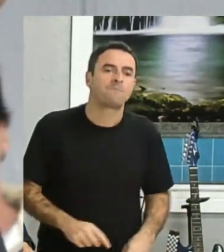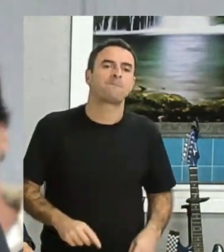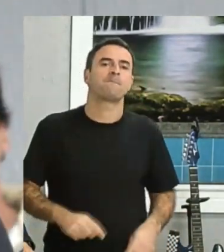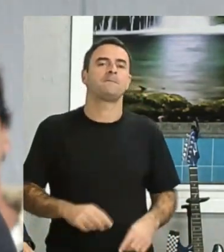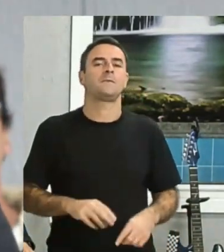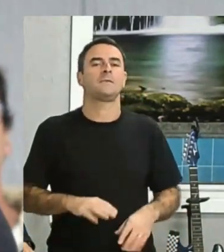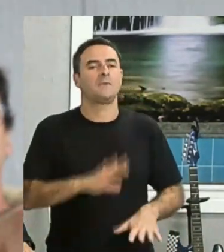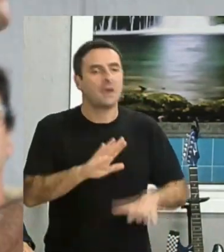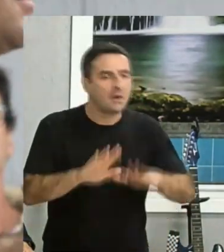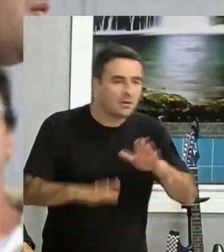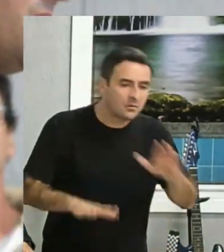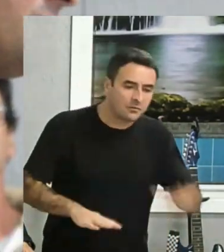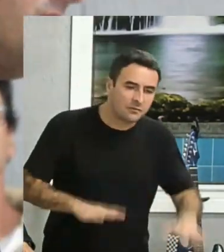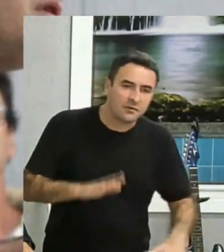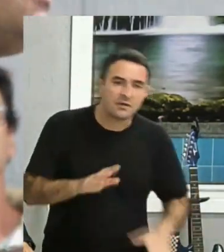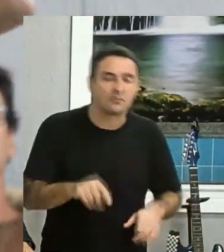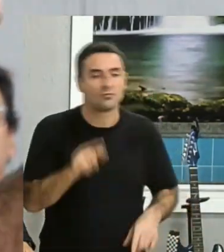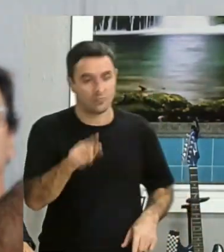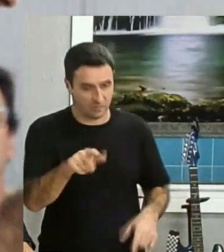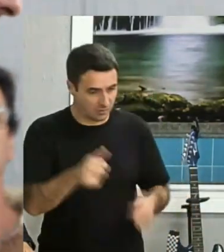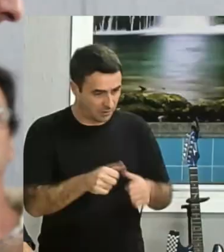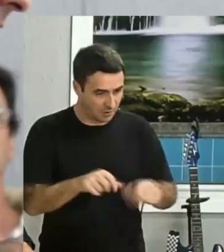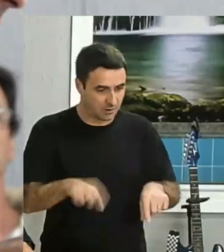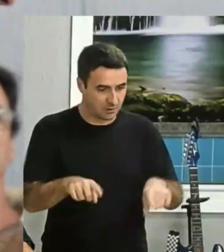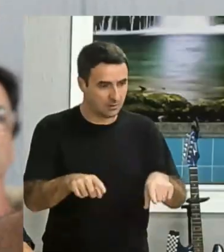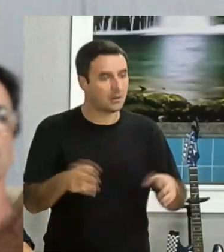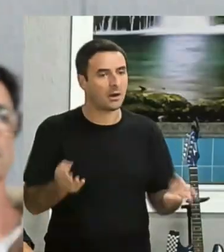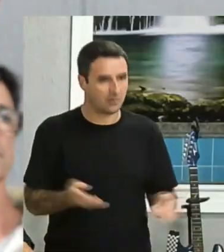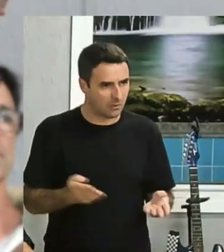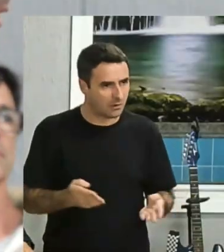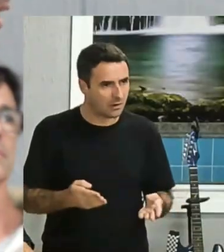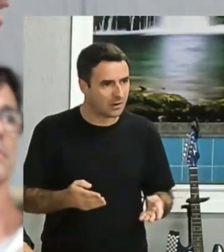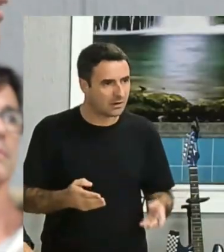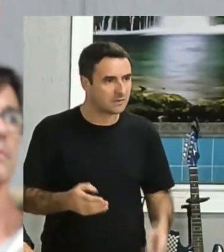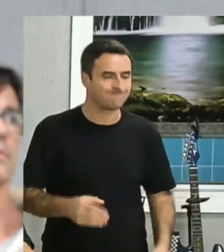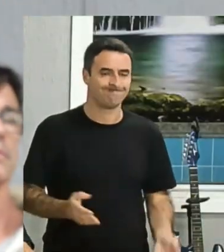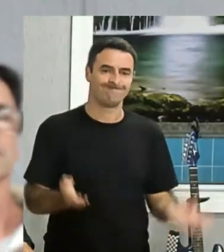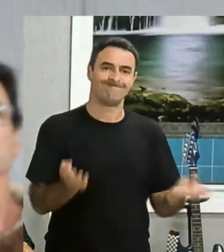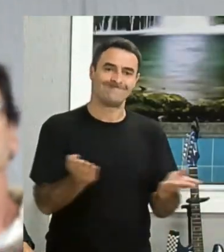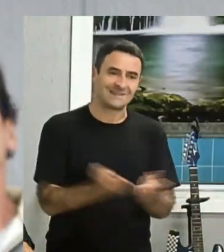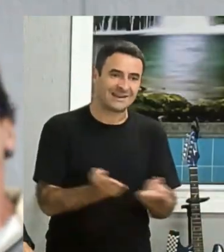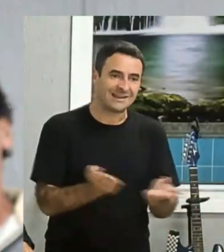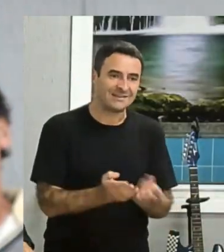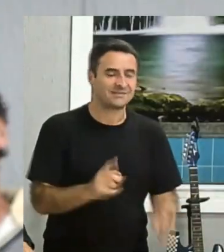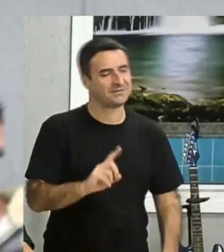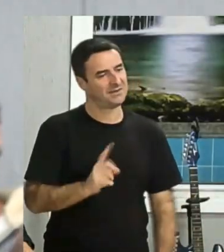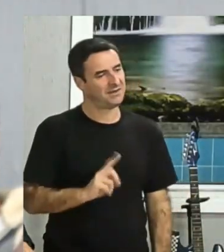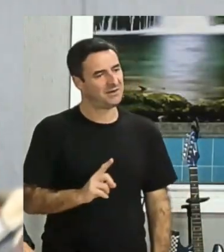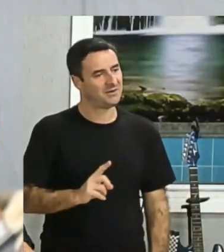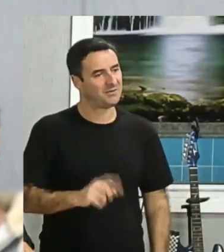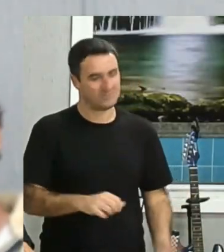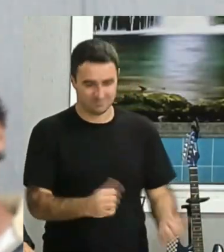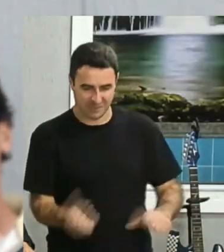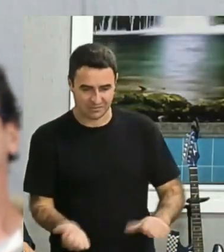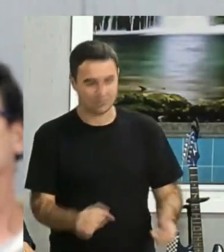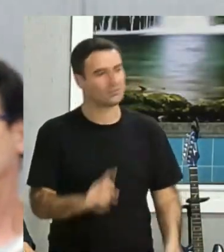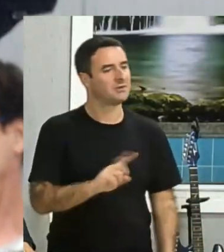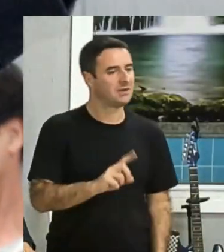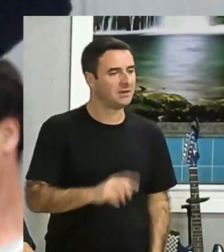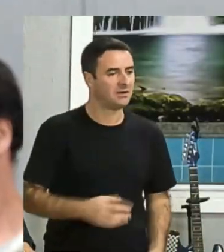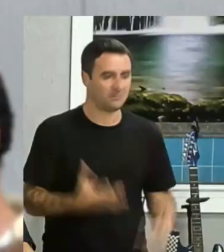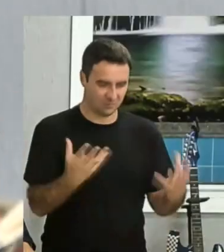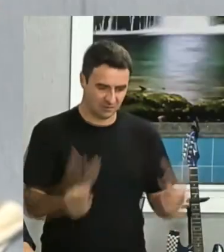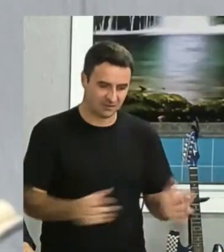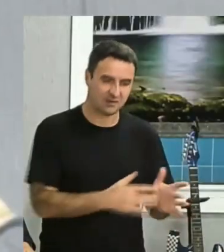repente, você está aqui presente, não é ainda um crente em Cristo, ainda não se batizou, não entregou sua vida